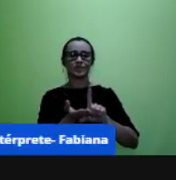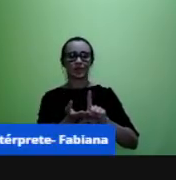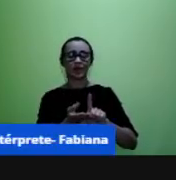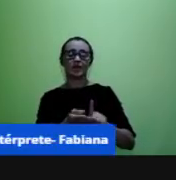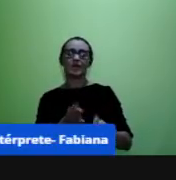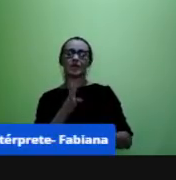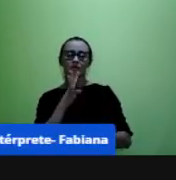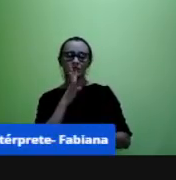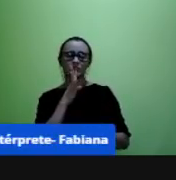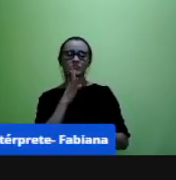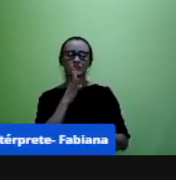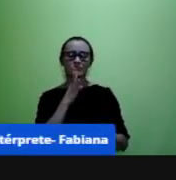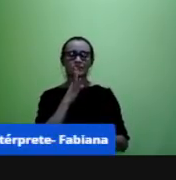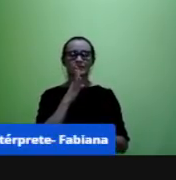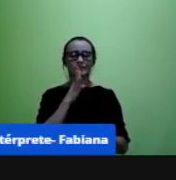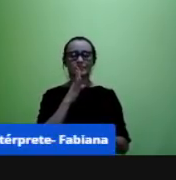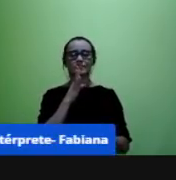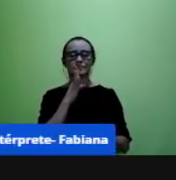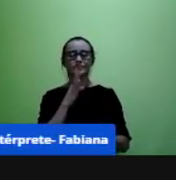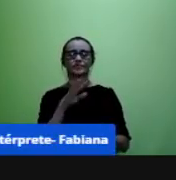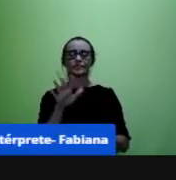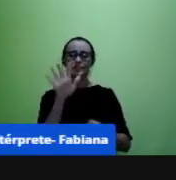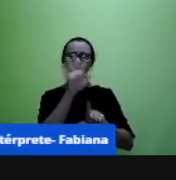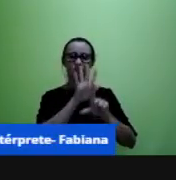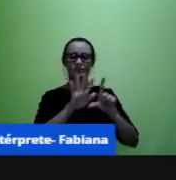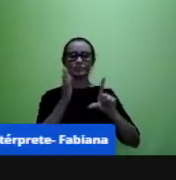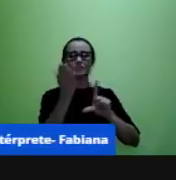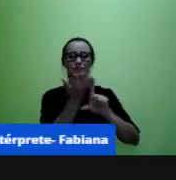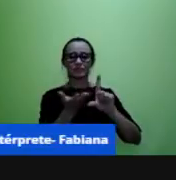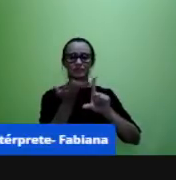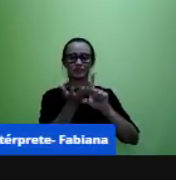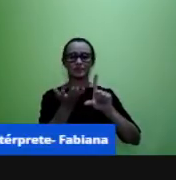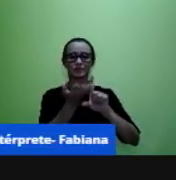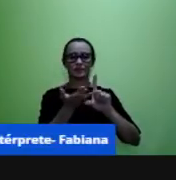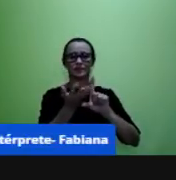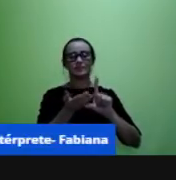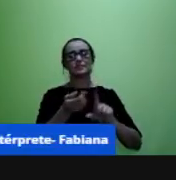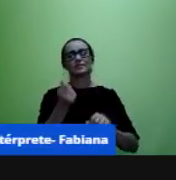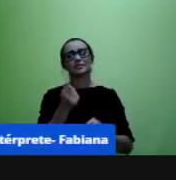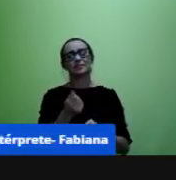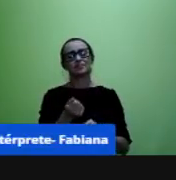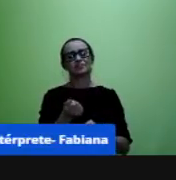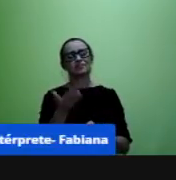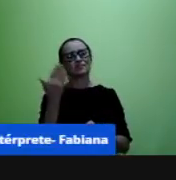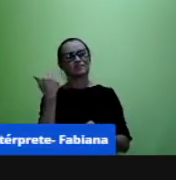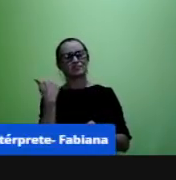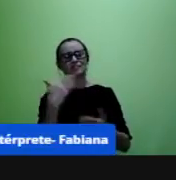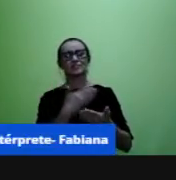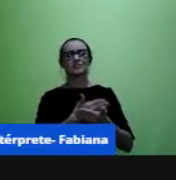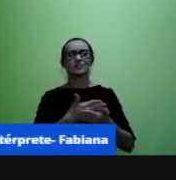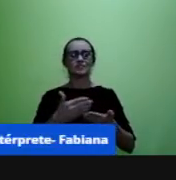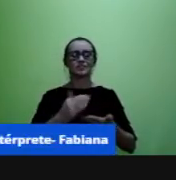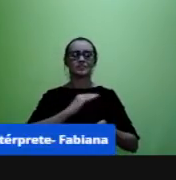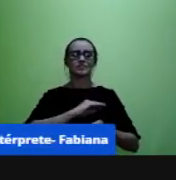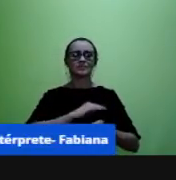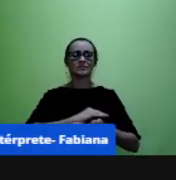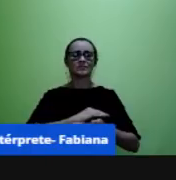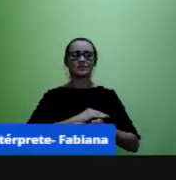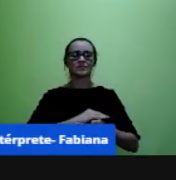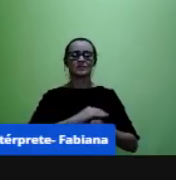vinha trabalhando com os meus alunos nesta plataforma desde que eu entrei na rede municipal em